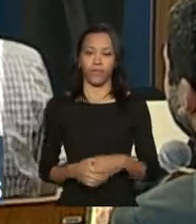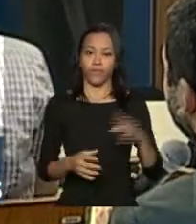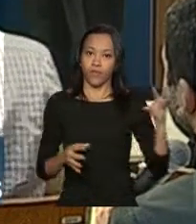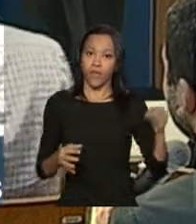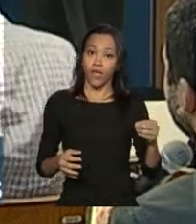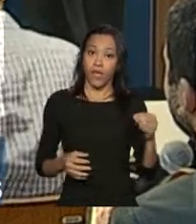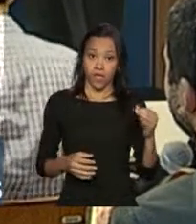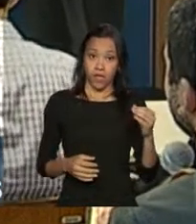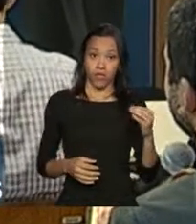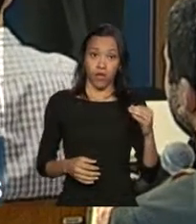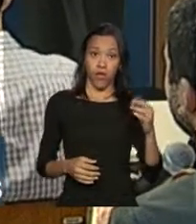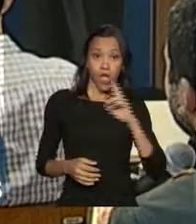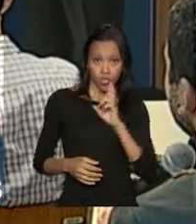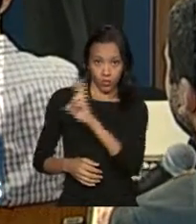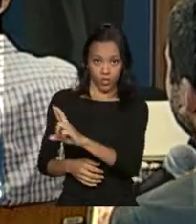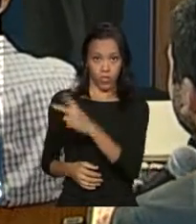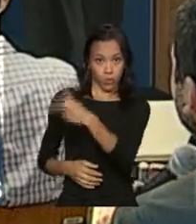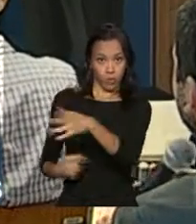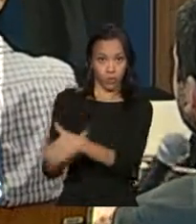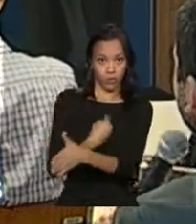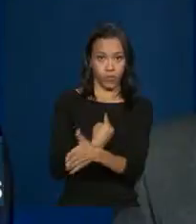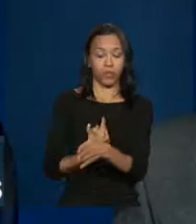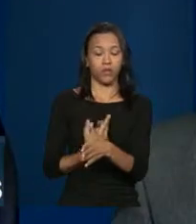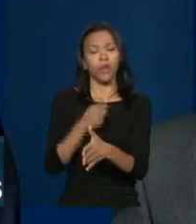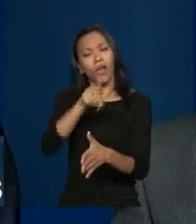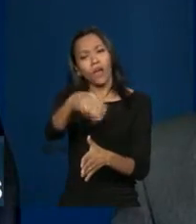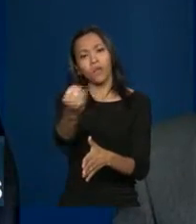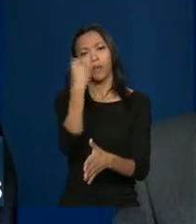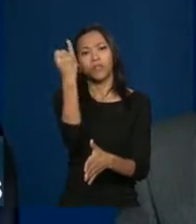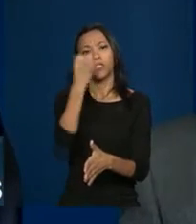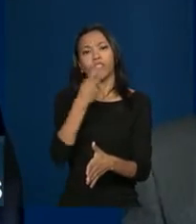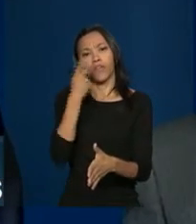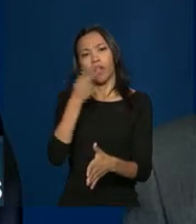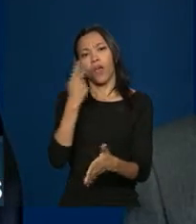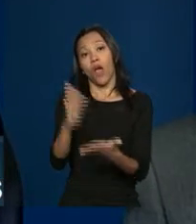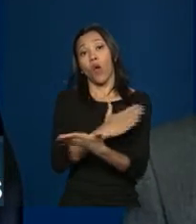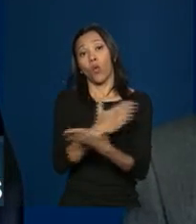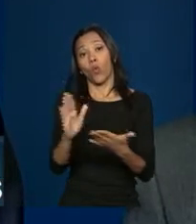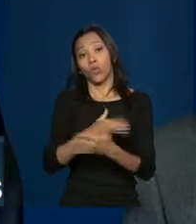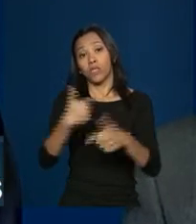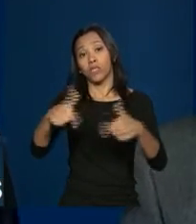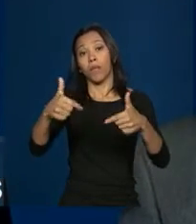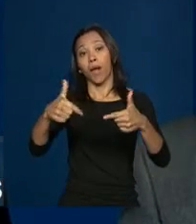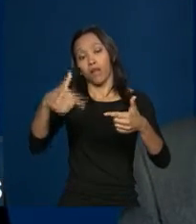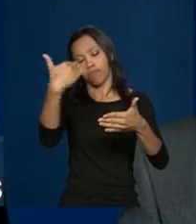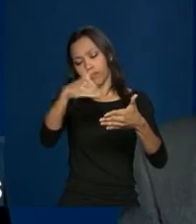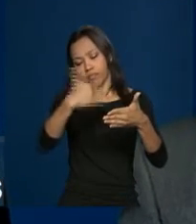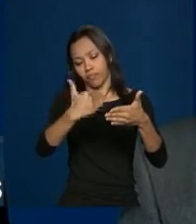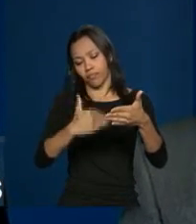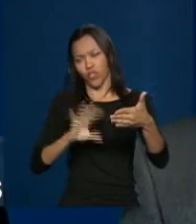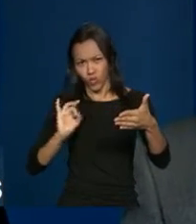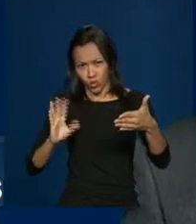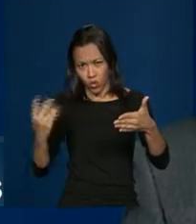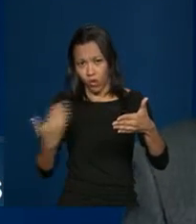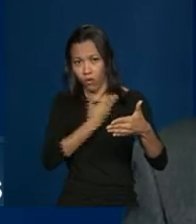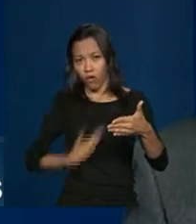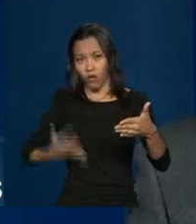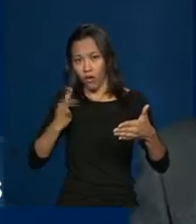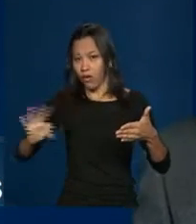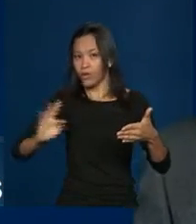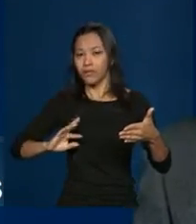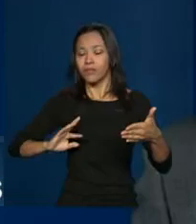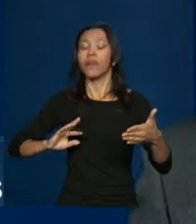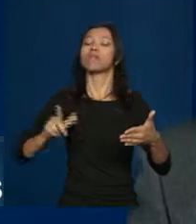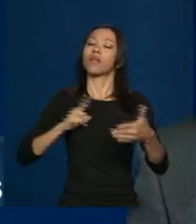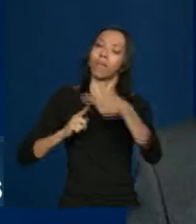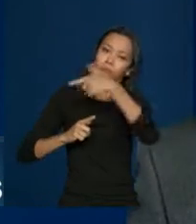sua pergunta, é importante destacar algumas ações que vêm sendo feitas não só pelo governo federal, em